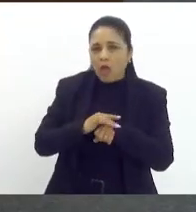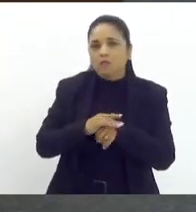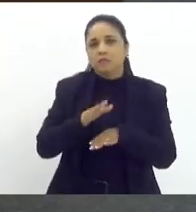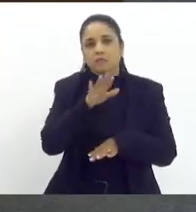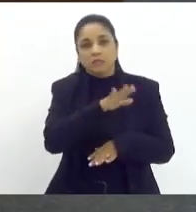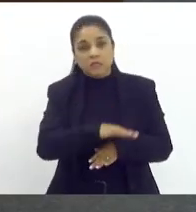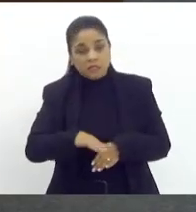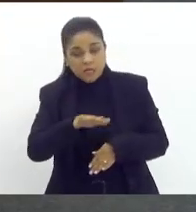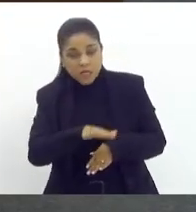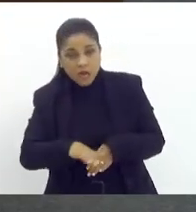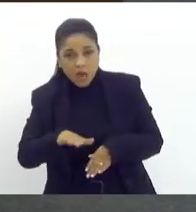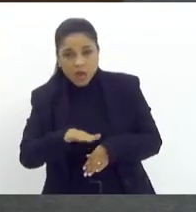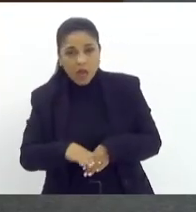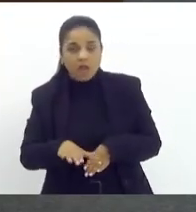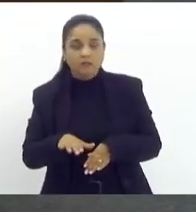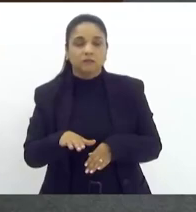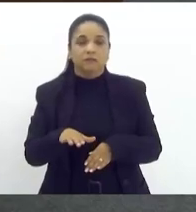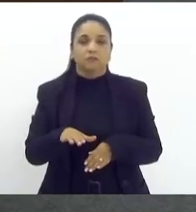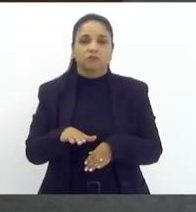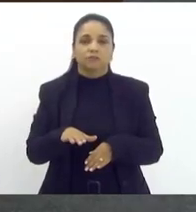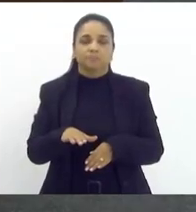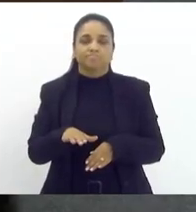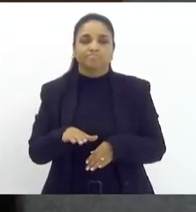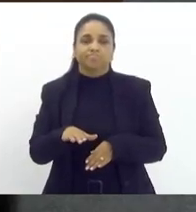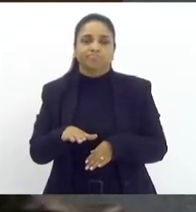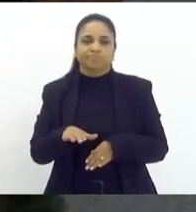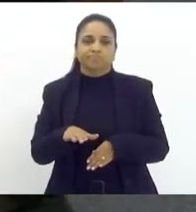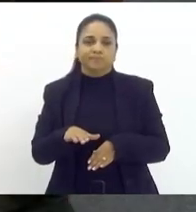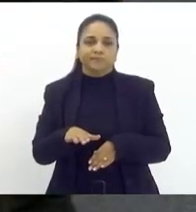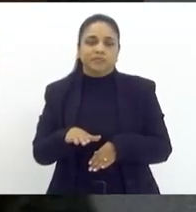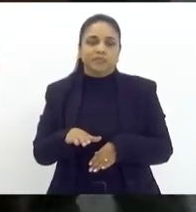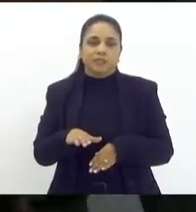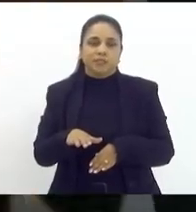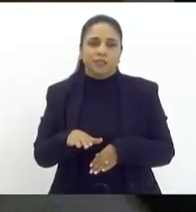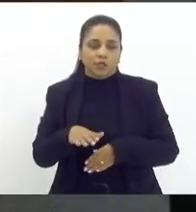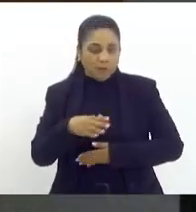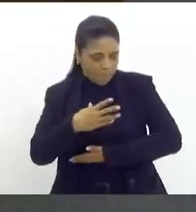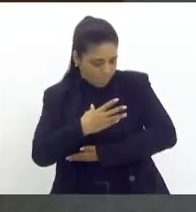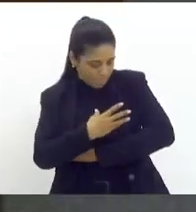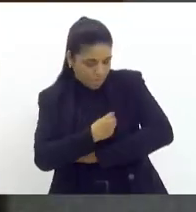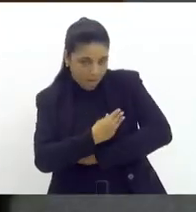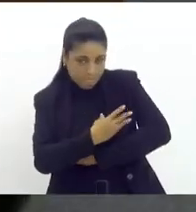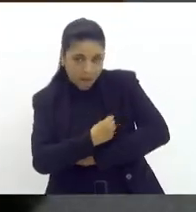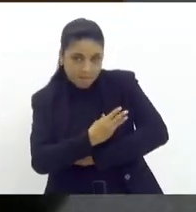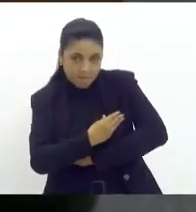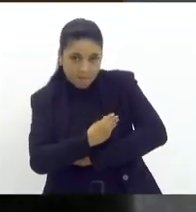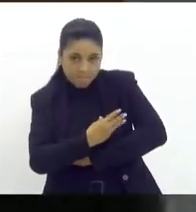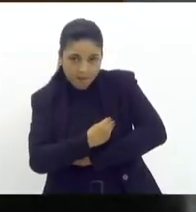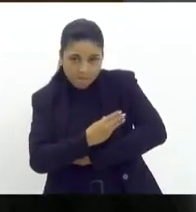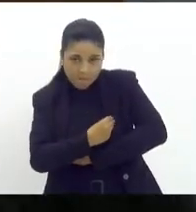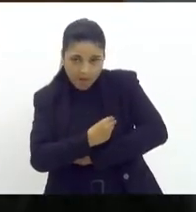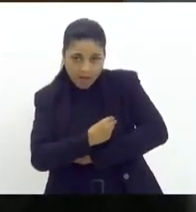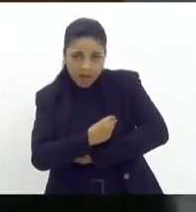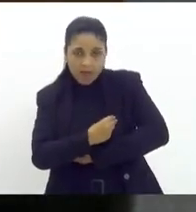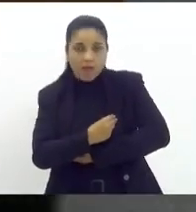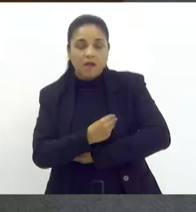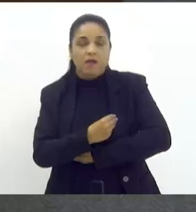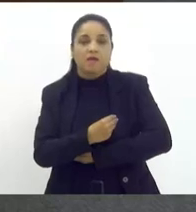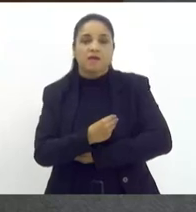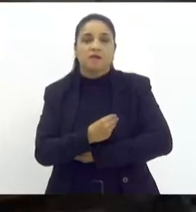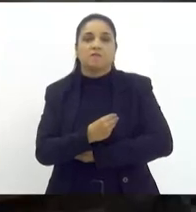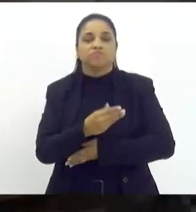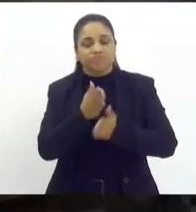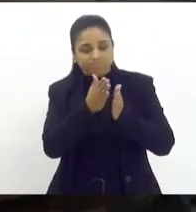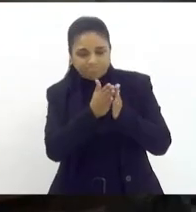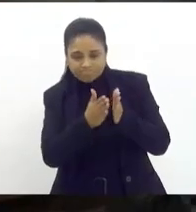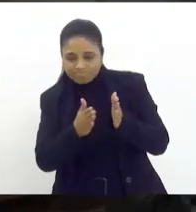que foram evidentemente colocadas num num aleitamento com o tempo estendido Inclusive